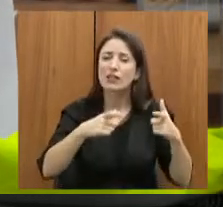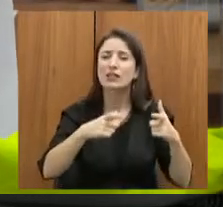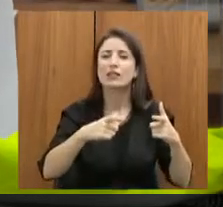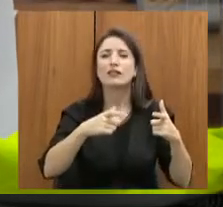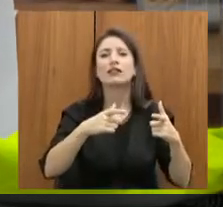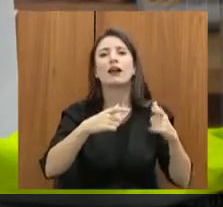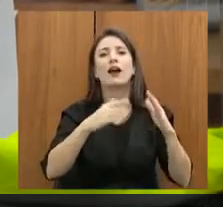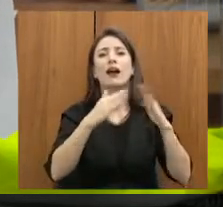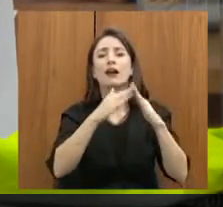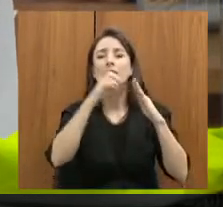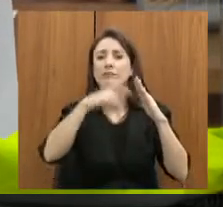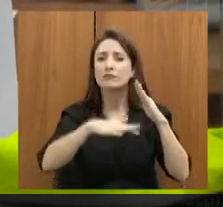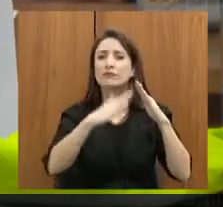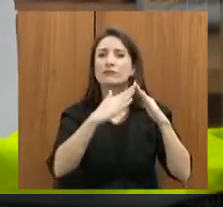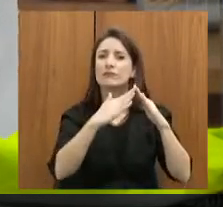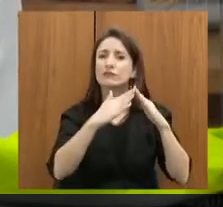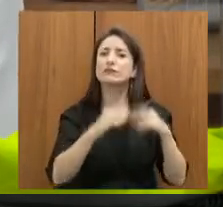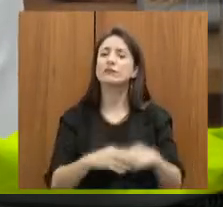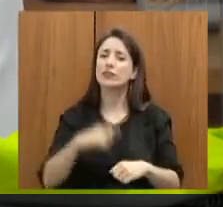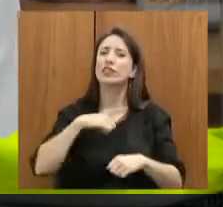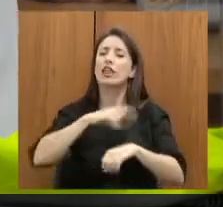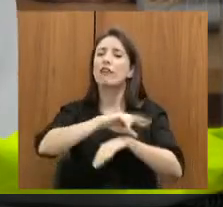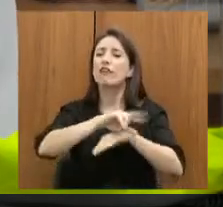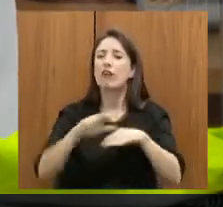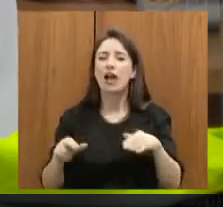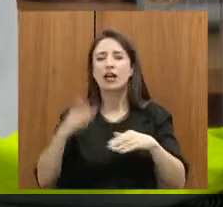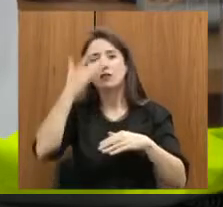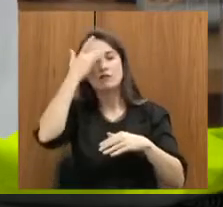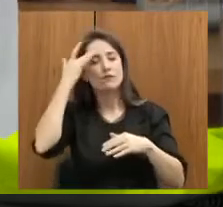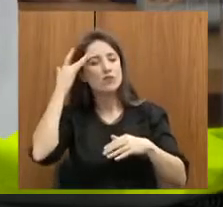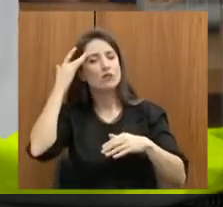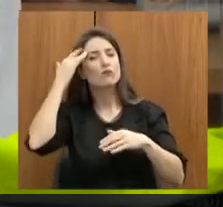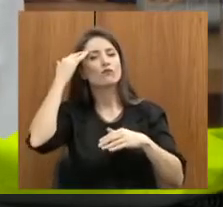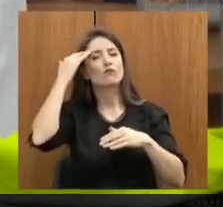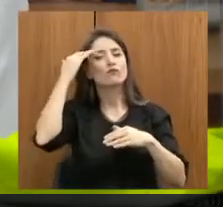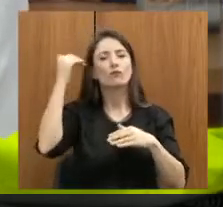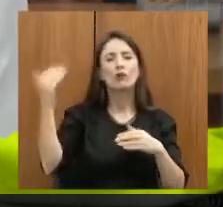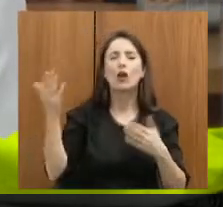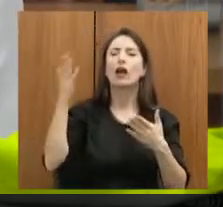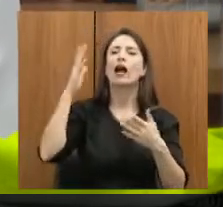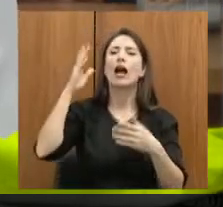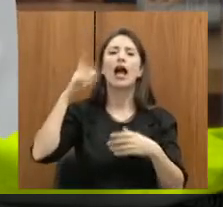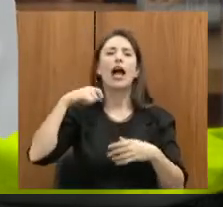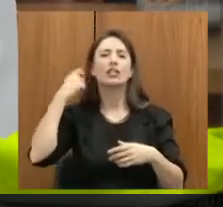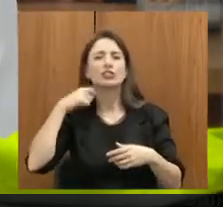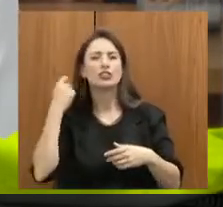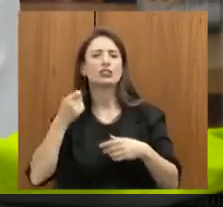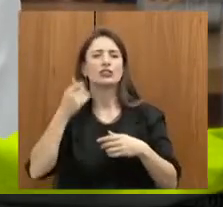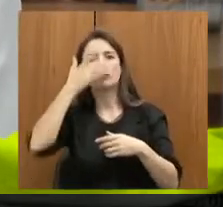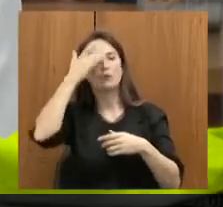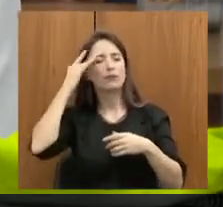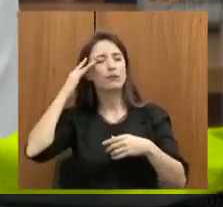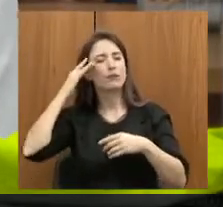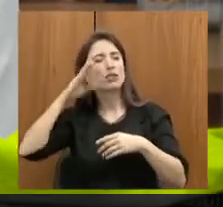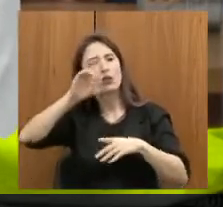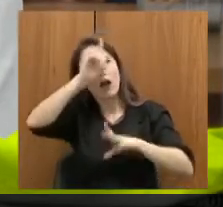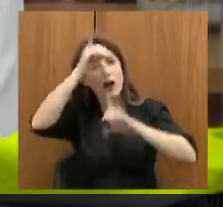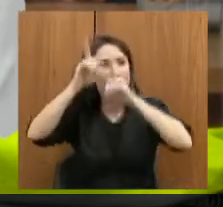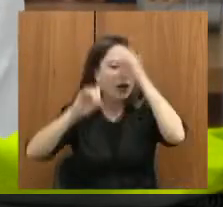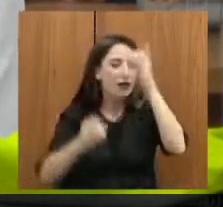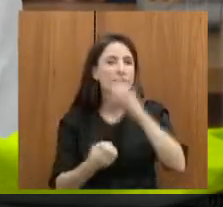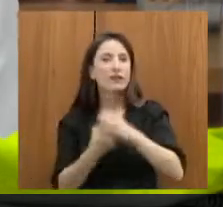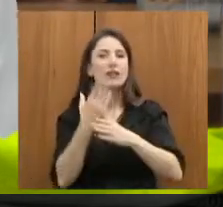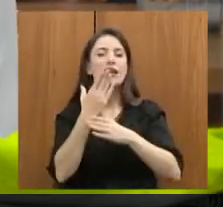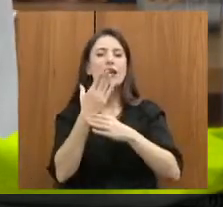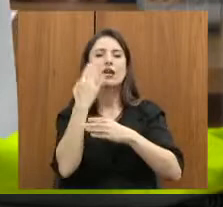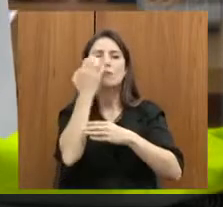nós temos grandes artistas compositores dentro nosso territórios nós temos dentro nossos que